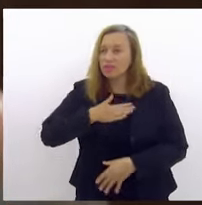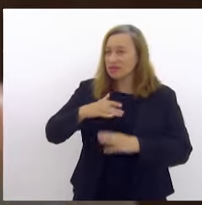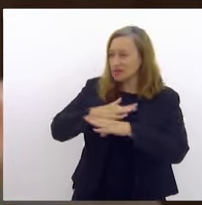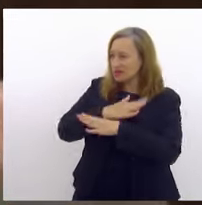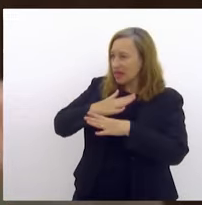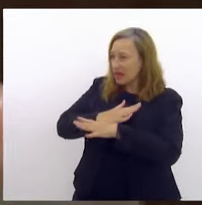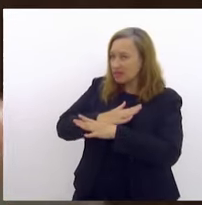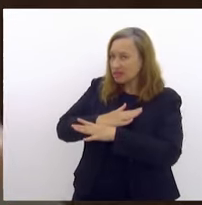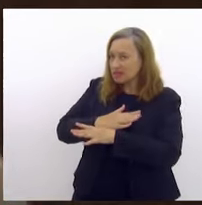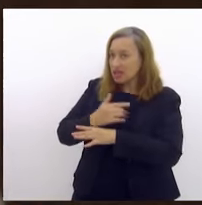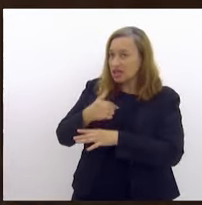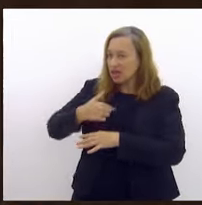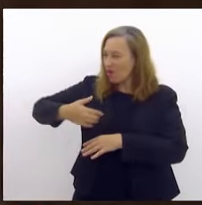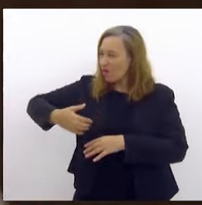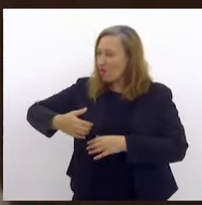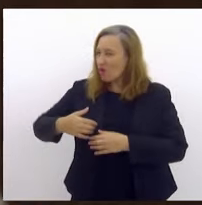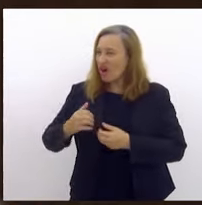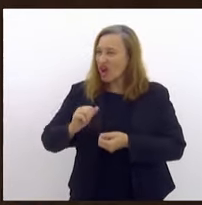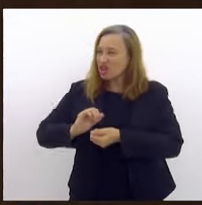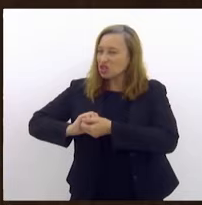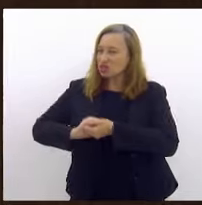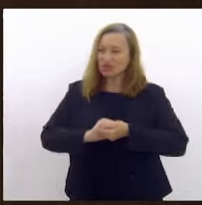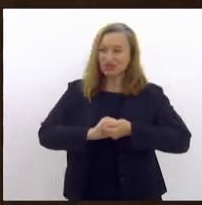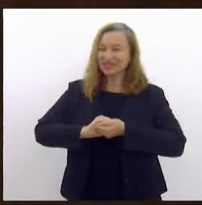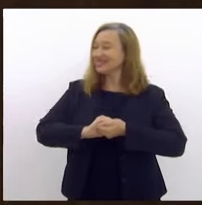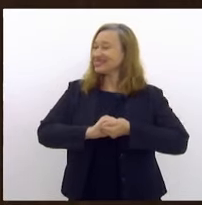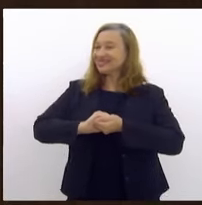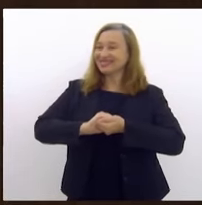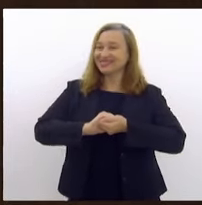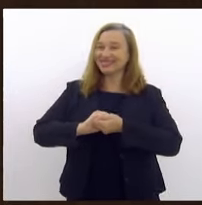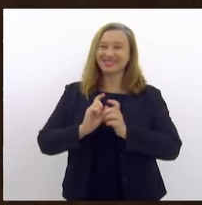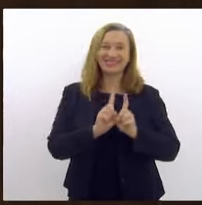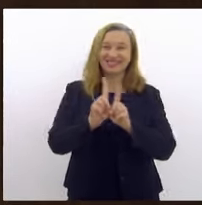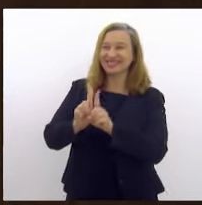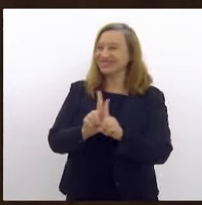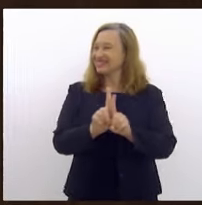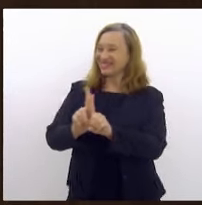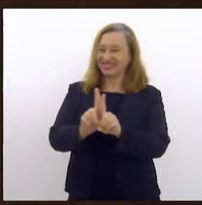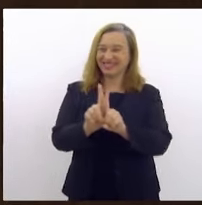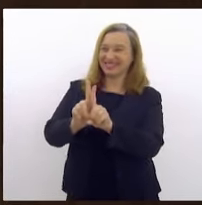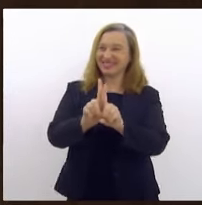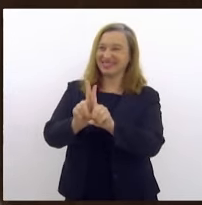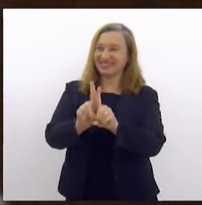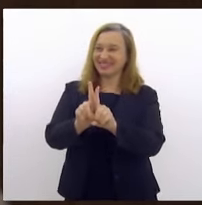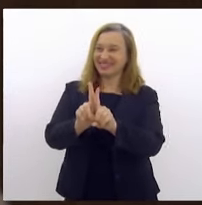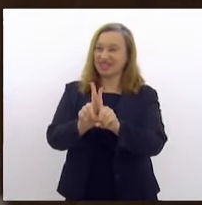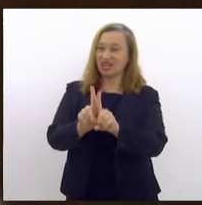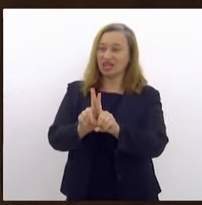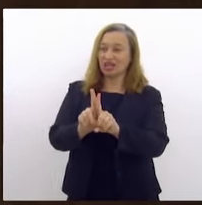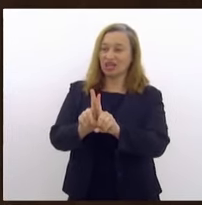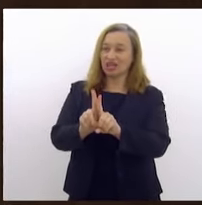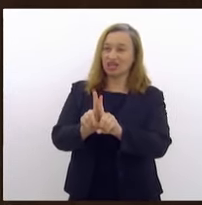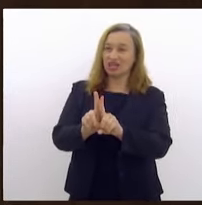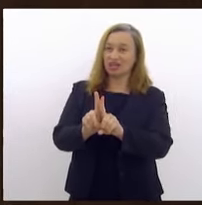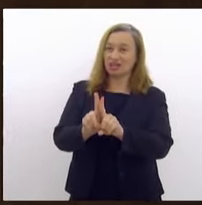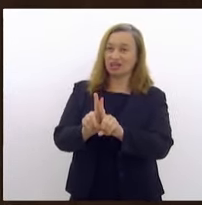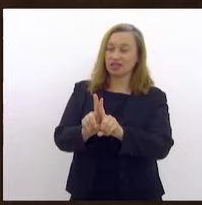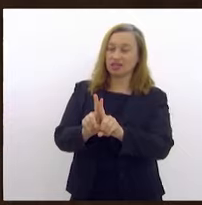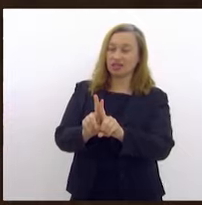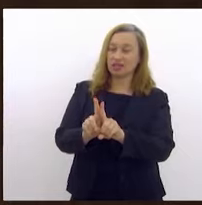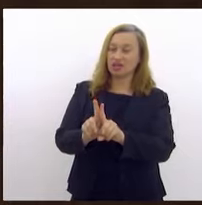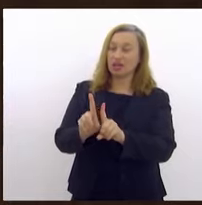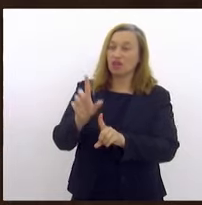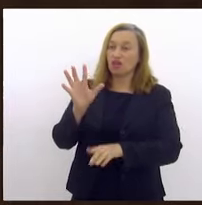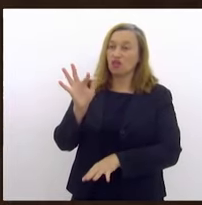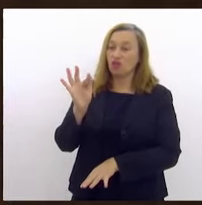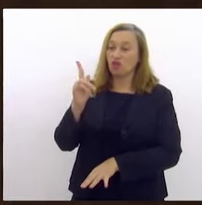ando de braço dado com o nervosinho da Odebrecht assim. Aquela figura folclórica de Maricá, o Ócio Siqueira, vulgo,